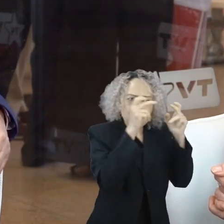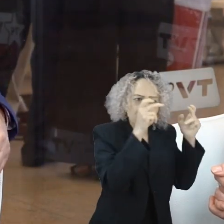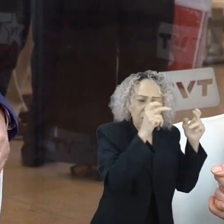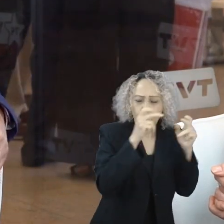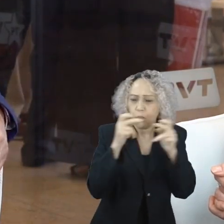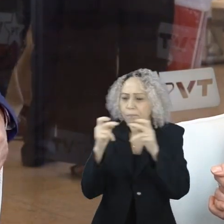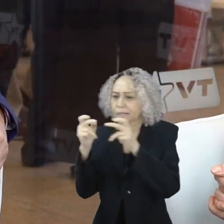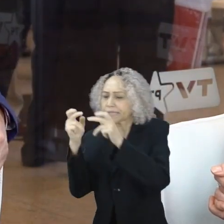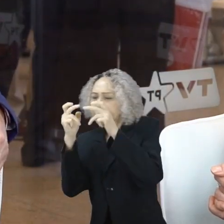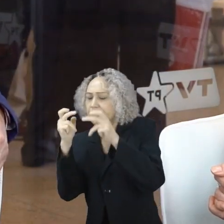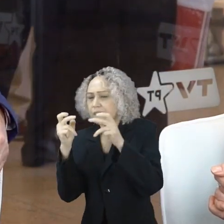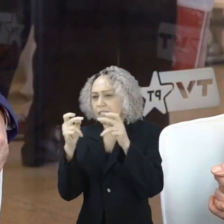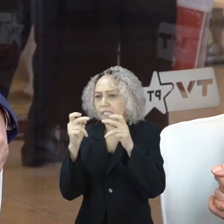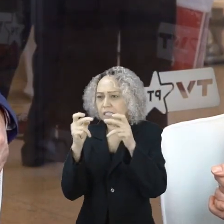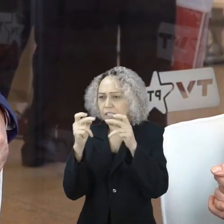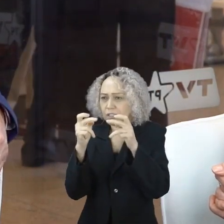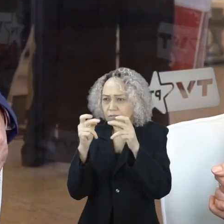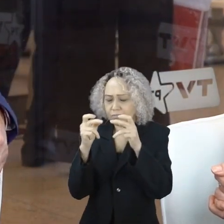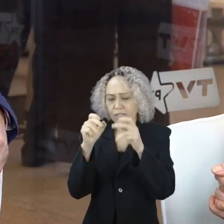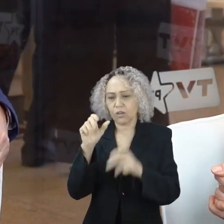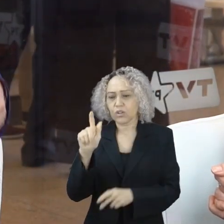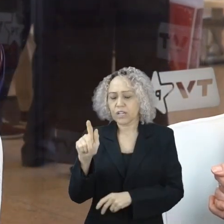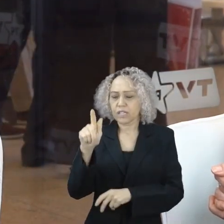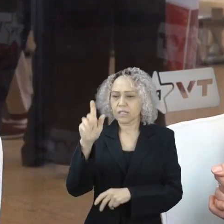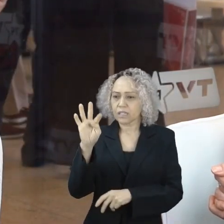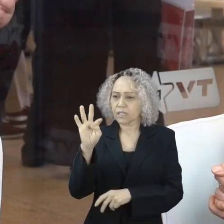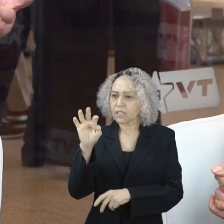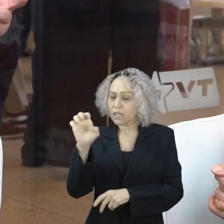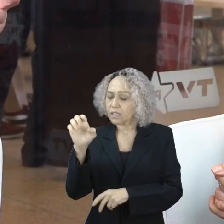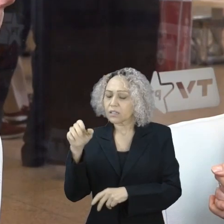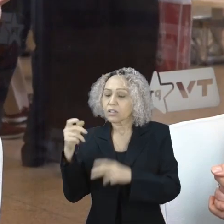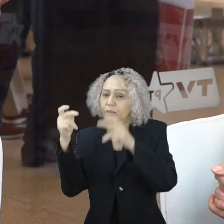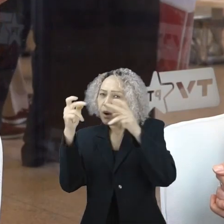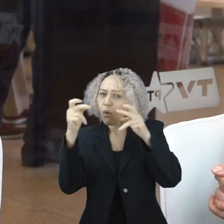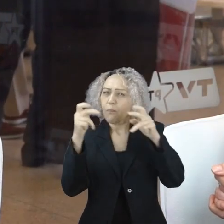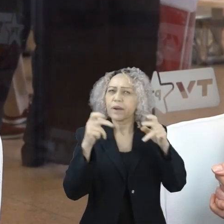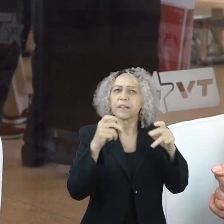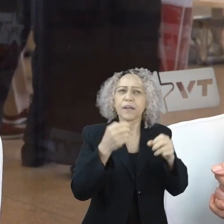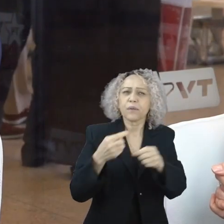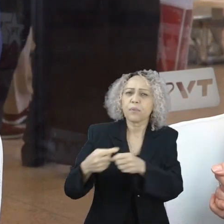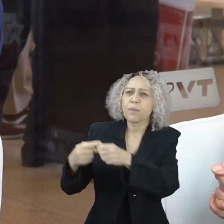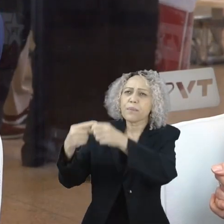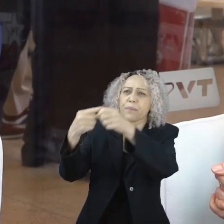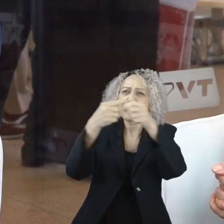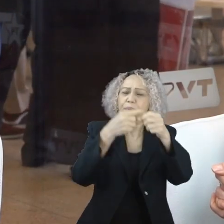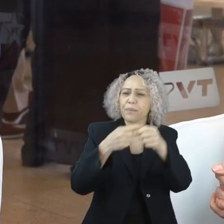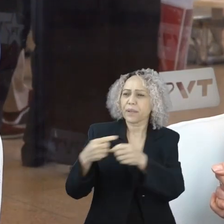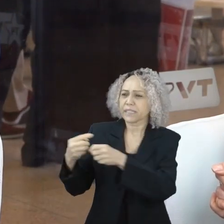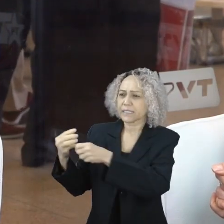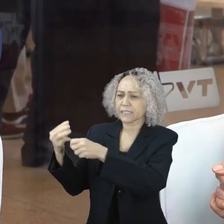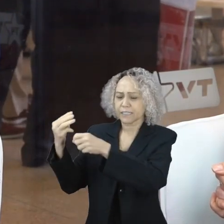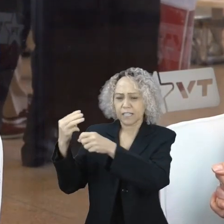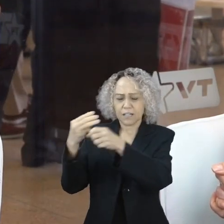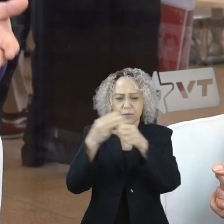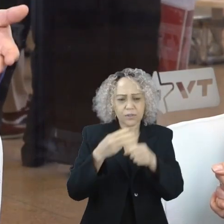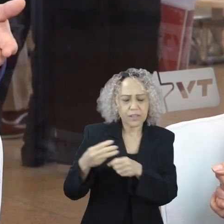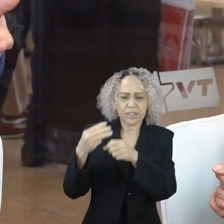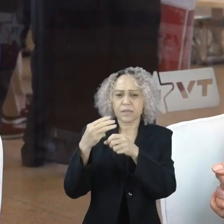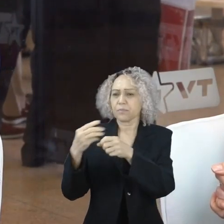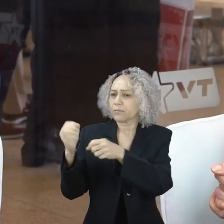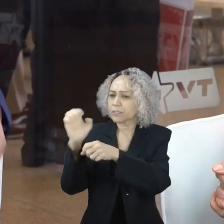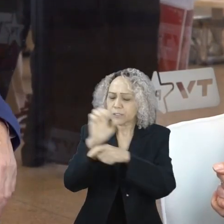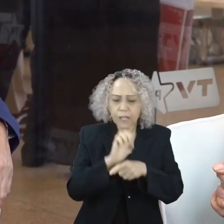tem mais de 200 mil eleitores, mas o Brasil não é só isso. No Brasil você tem municípios